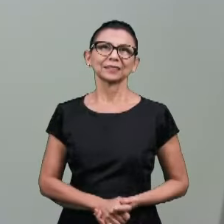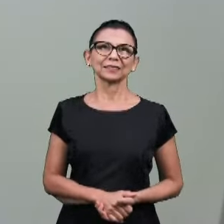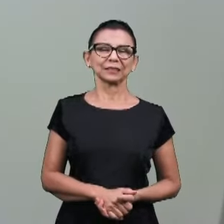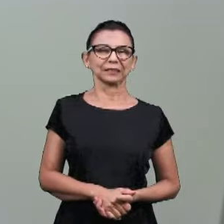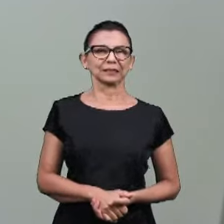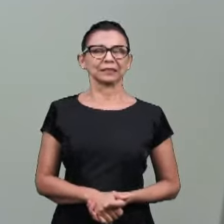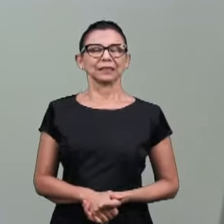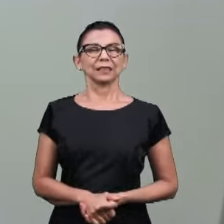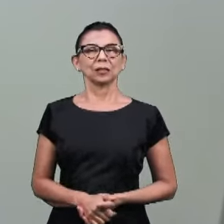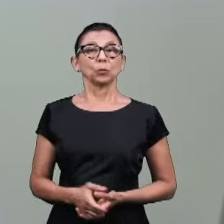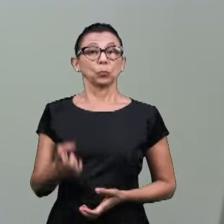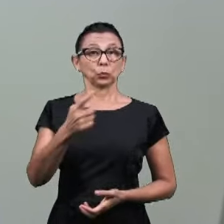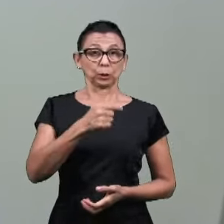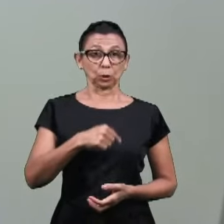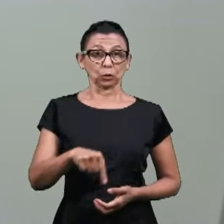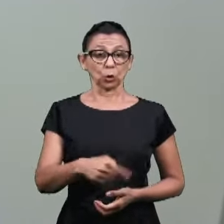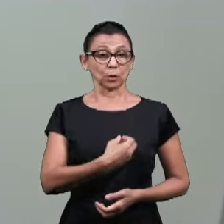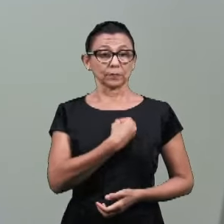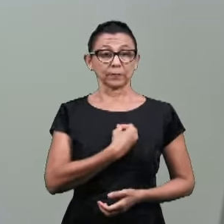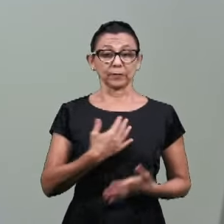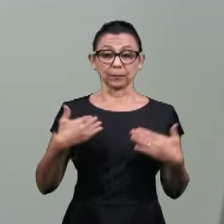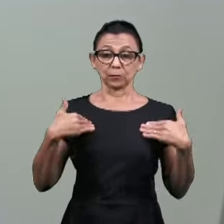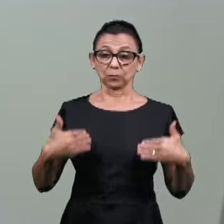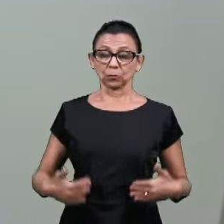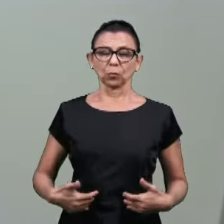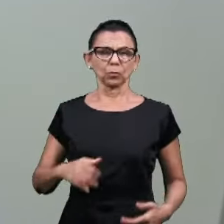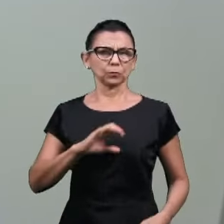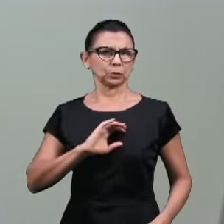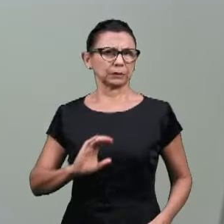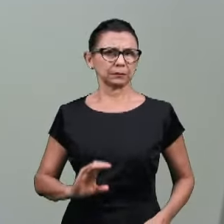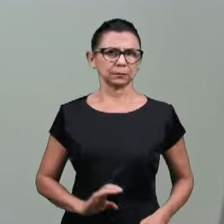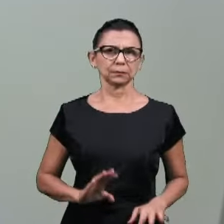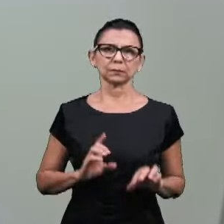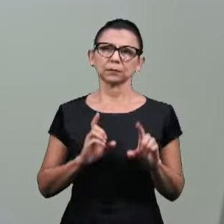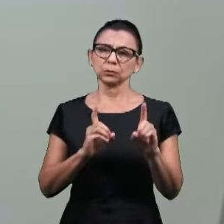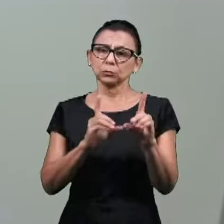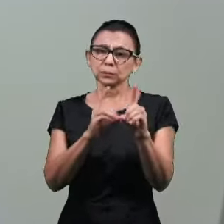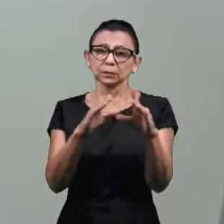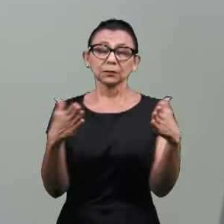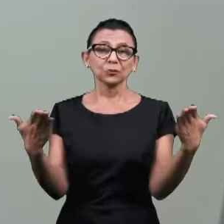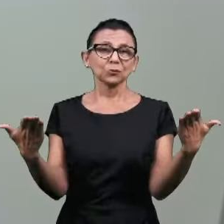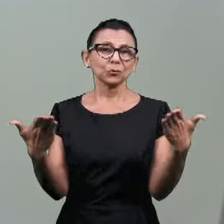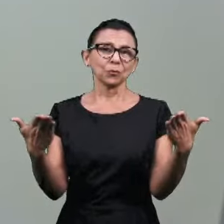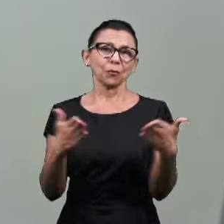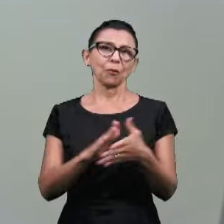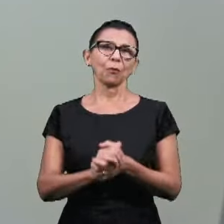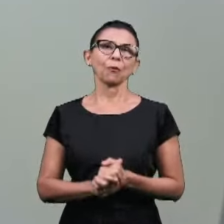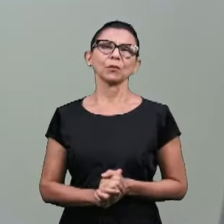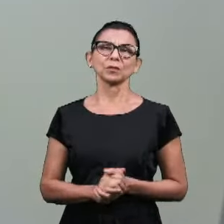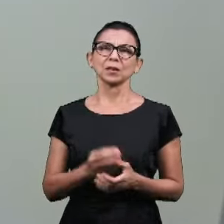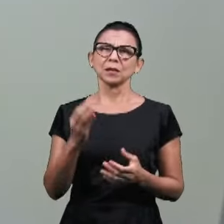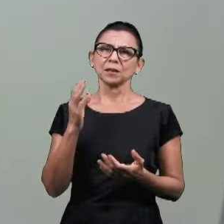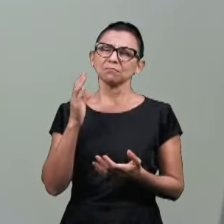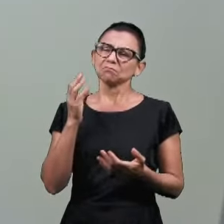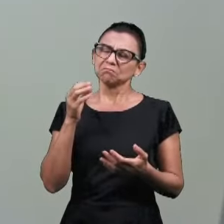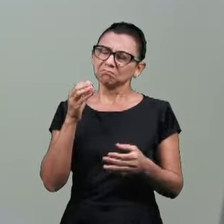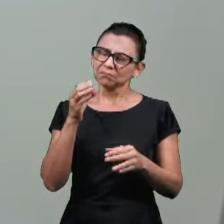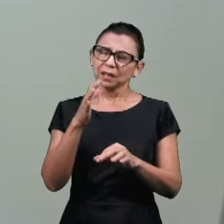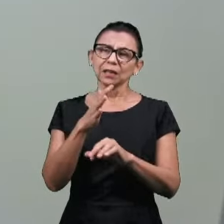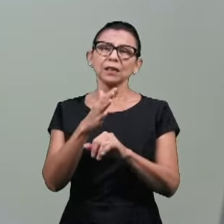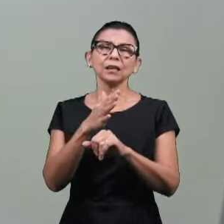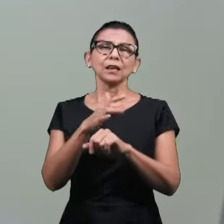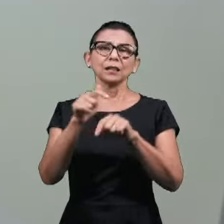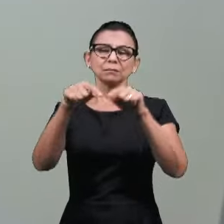o corpo, na verdade é o corpo de Cristo, é a doutrina que nós vivemos hoje do corpo, mesmo estando no estúdio, mesmo estando distante